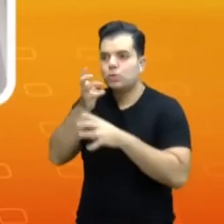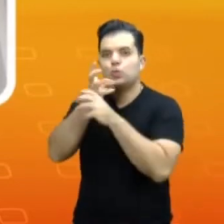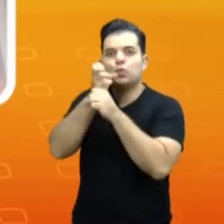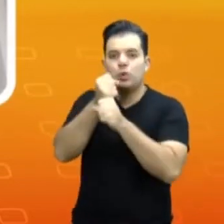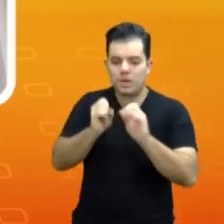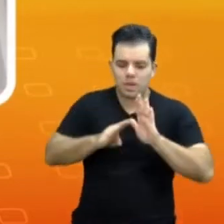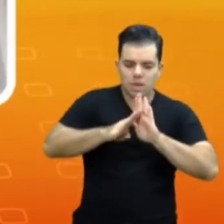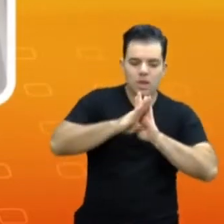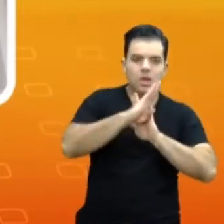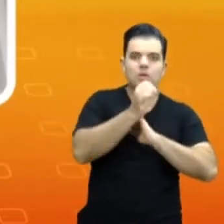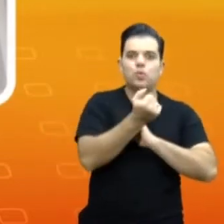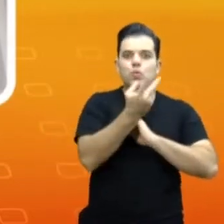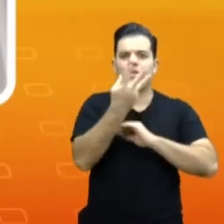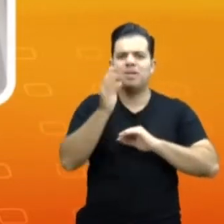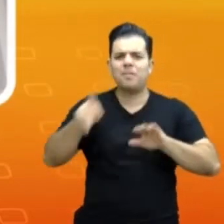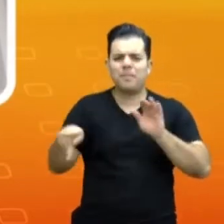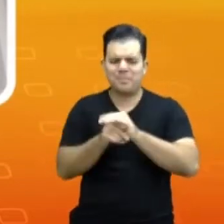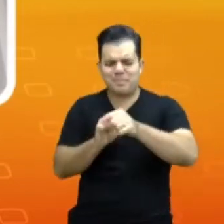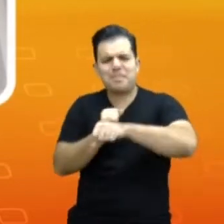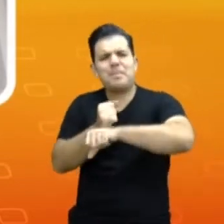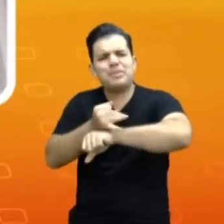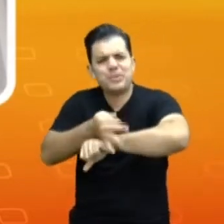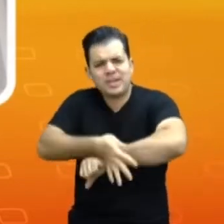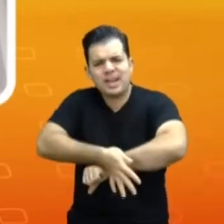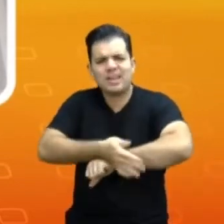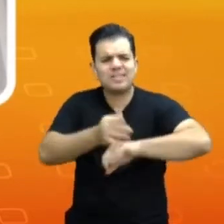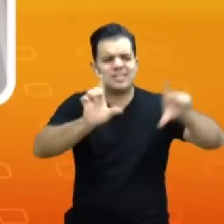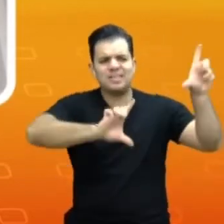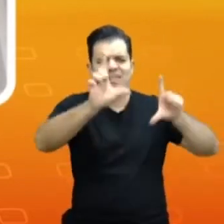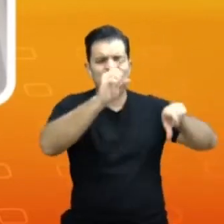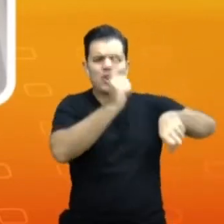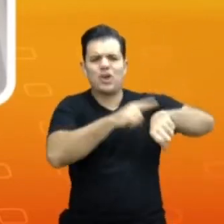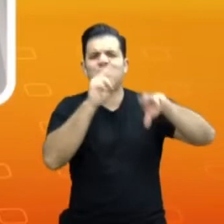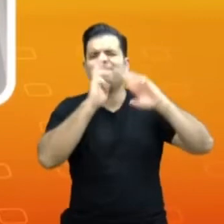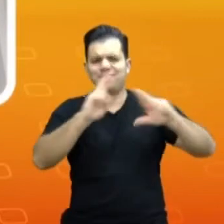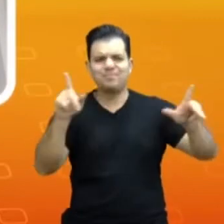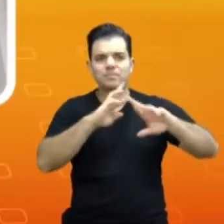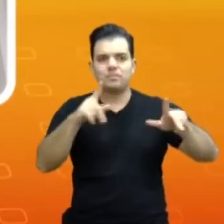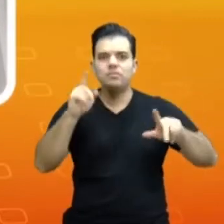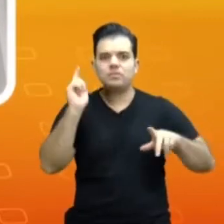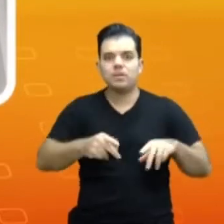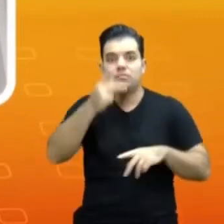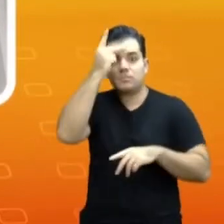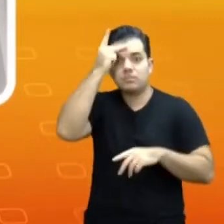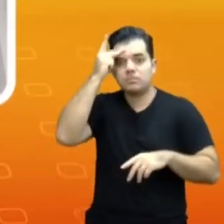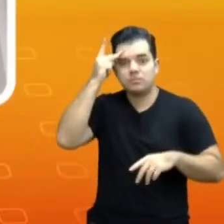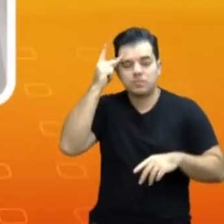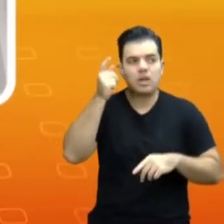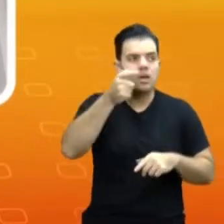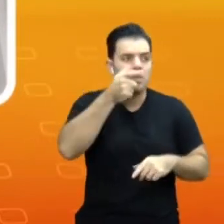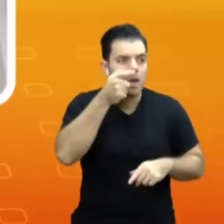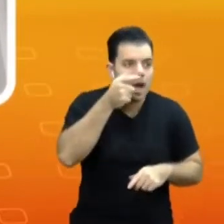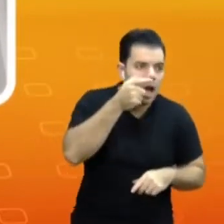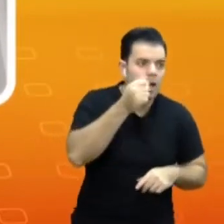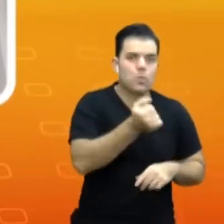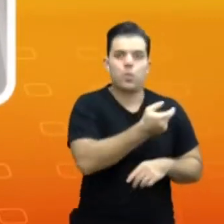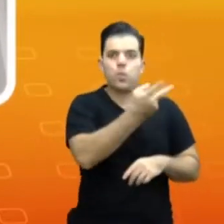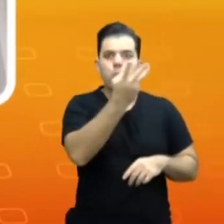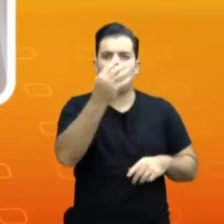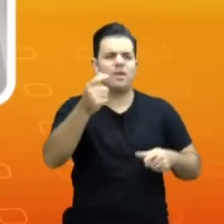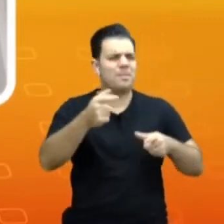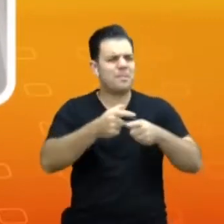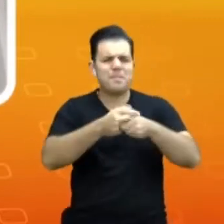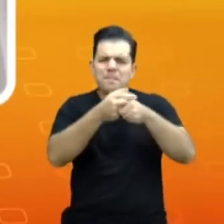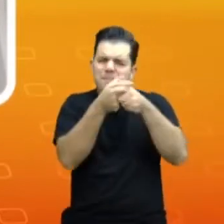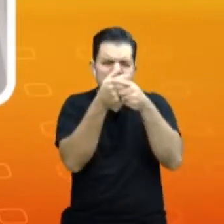de madrugada, era um evento fora do prime time televisivo e todos nós tivemos uma audiência, claro, que é como o Gilberto disse, é o maior